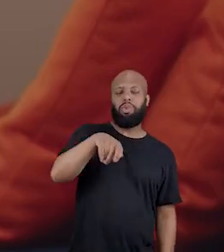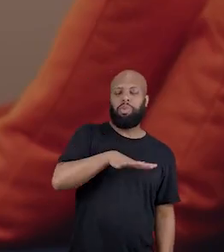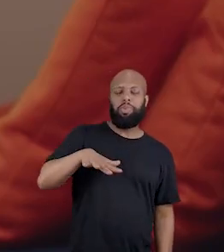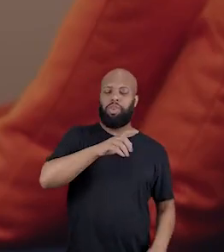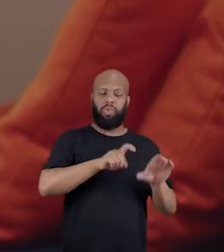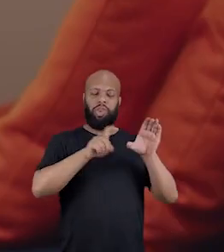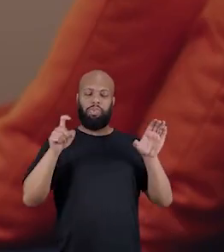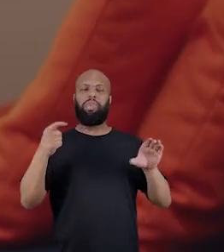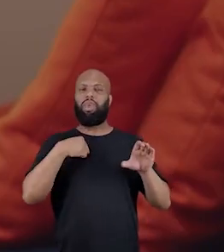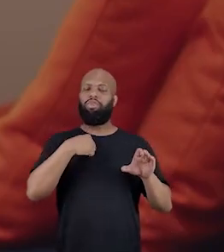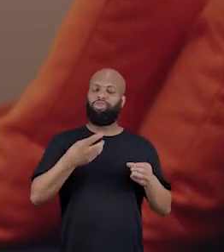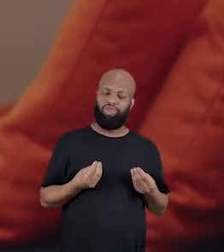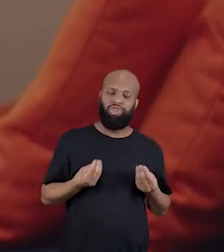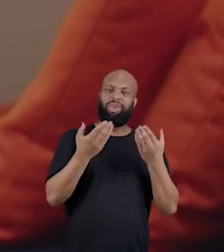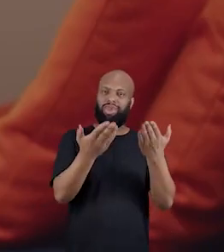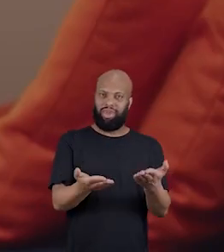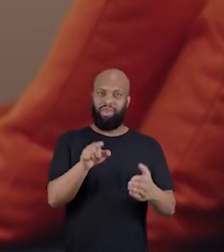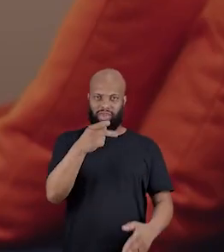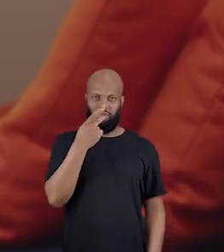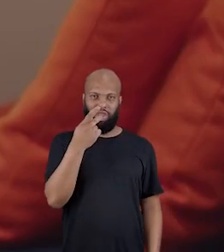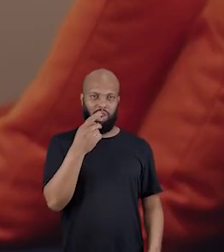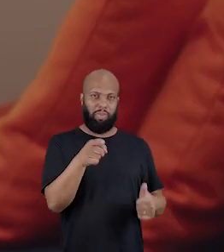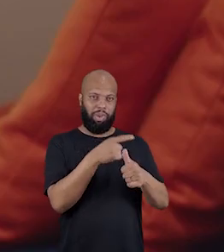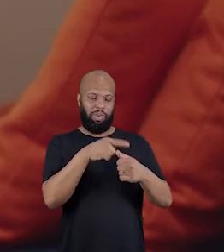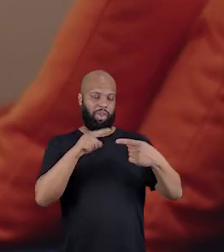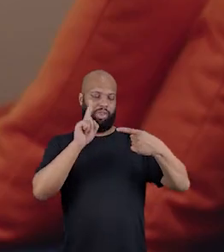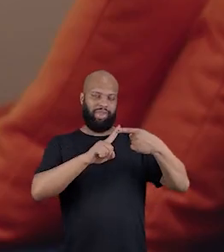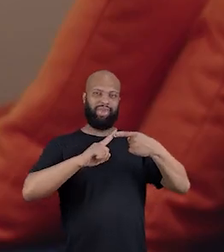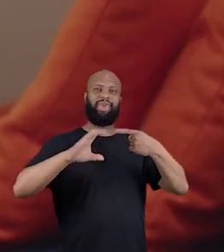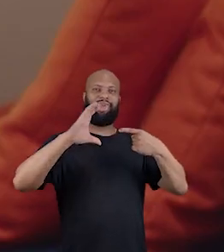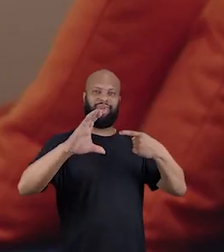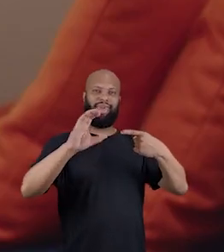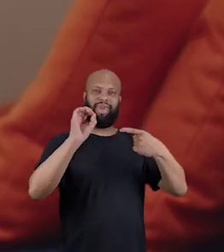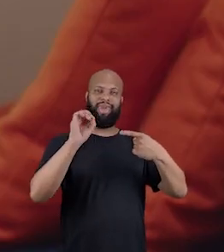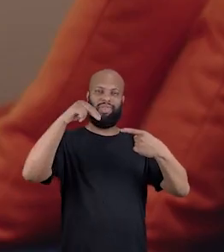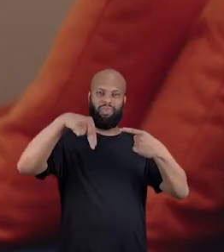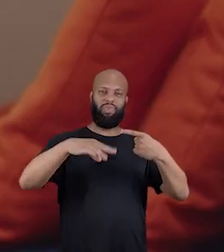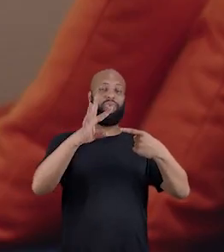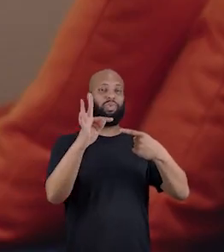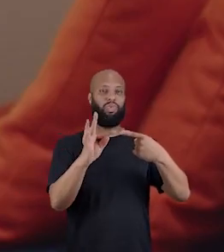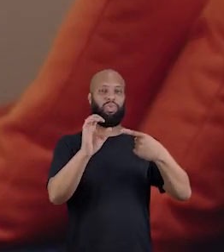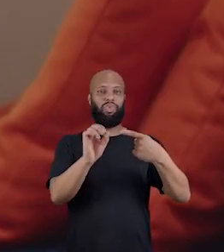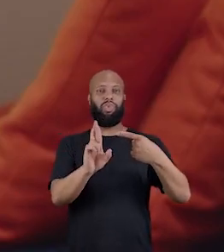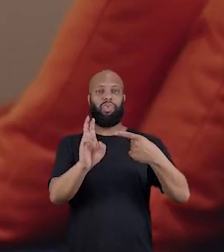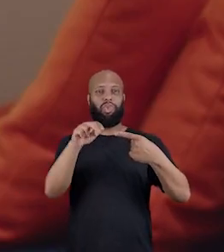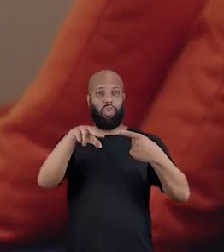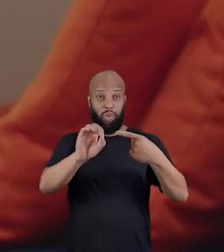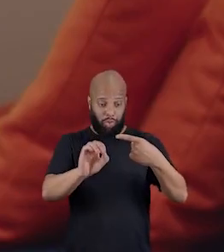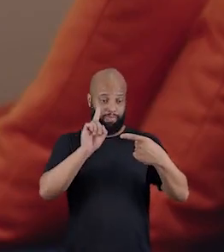de autonomia que eu, como liderança, deveria favorecer. Então, quando você falou do primeiro C, que é contorno, é a gente tentar garantir